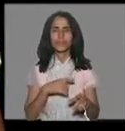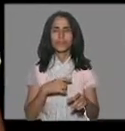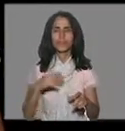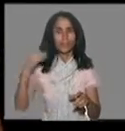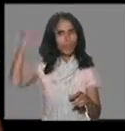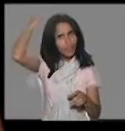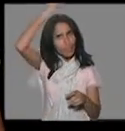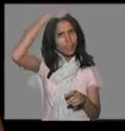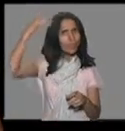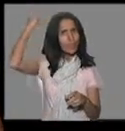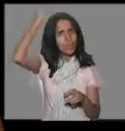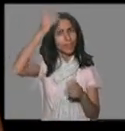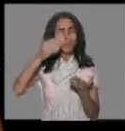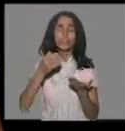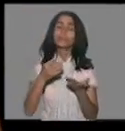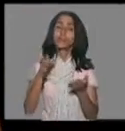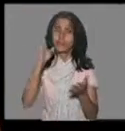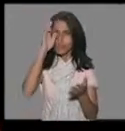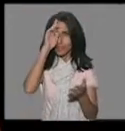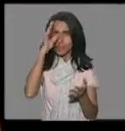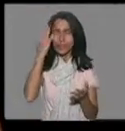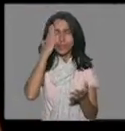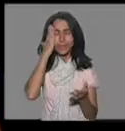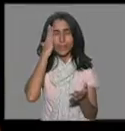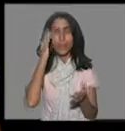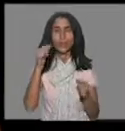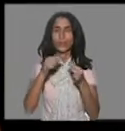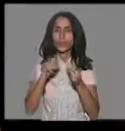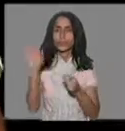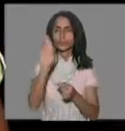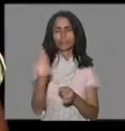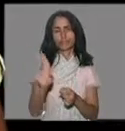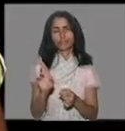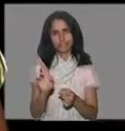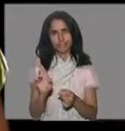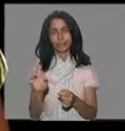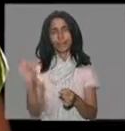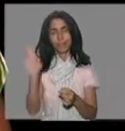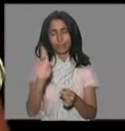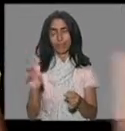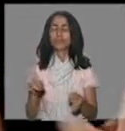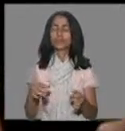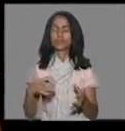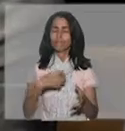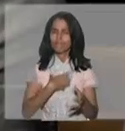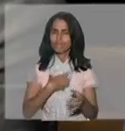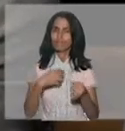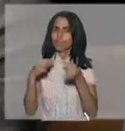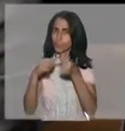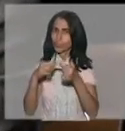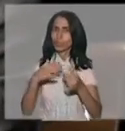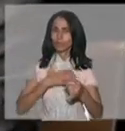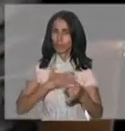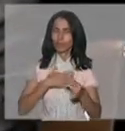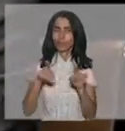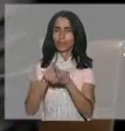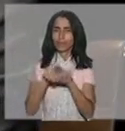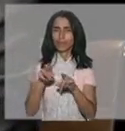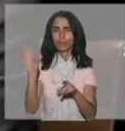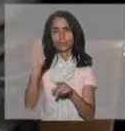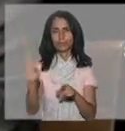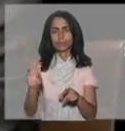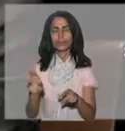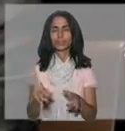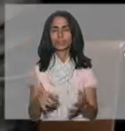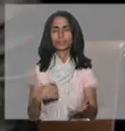uma conotação que até religiosa então a gente realmente tem que se sente apto para usar em outro dia estava é lenda